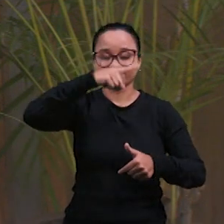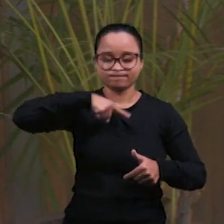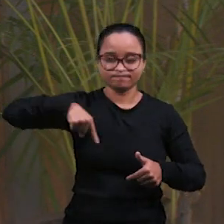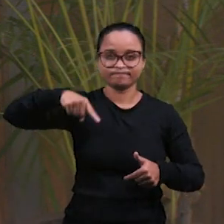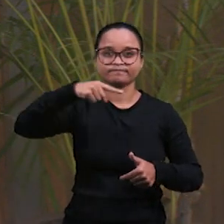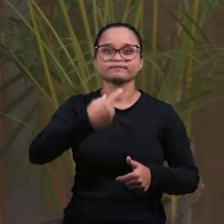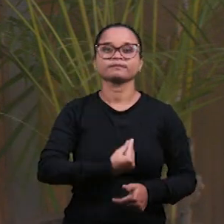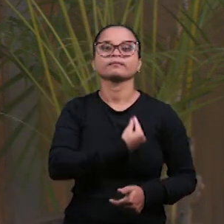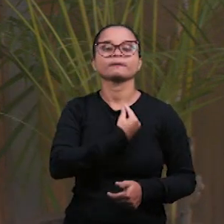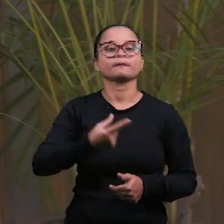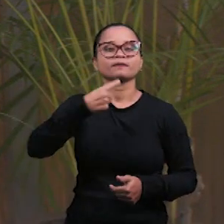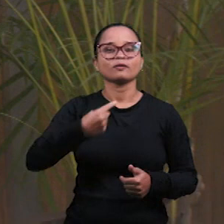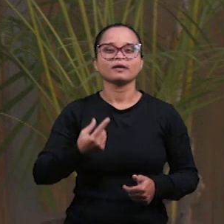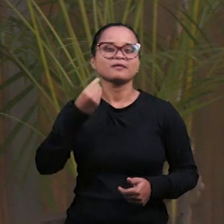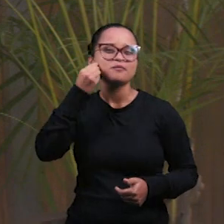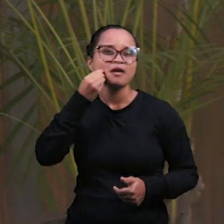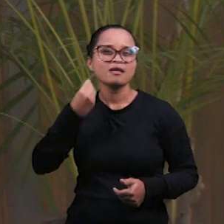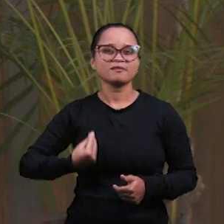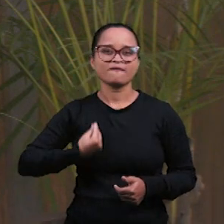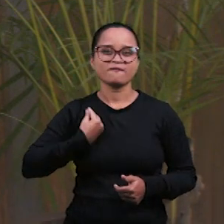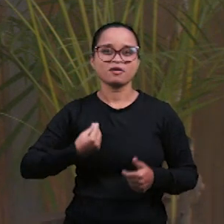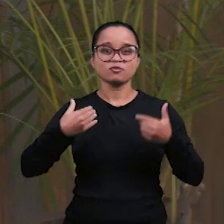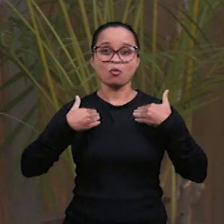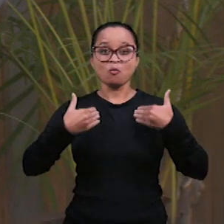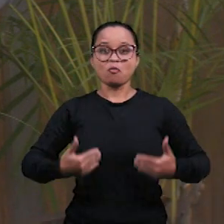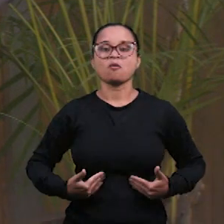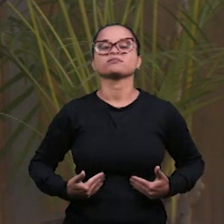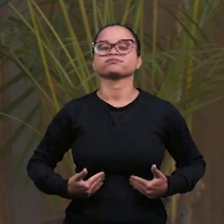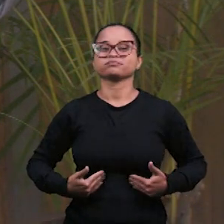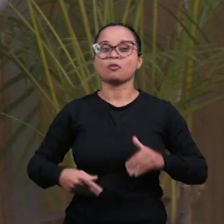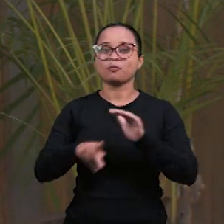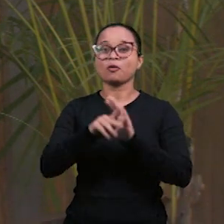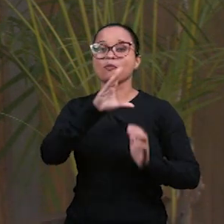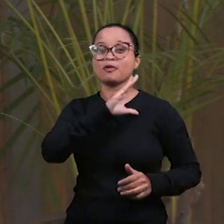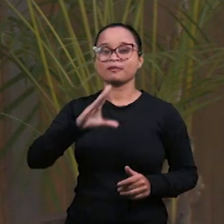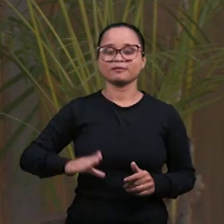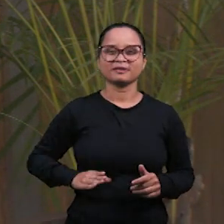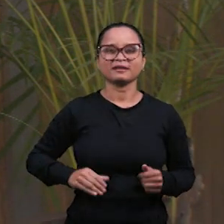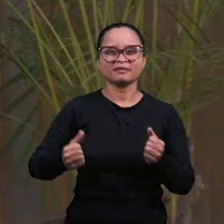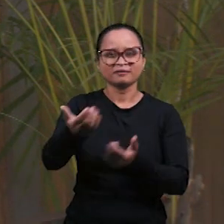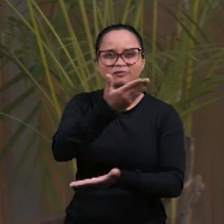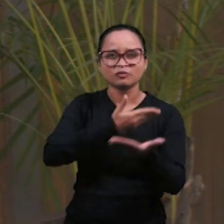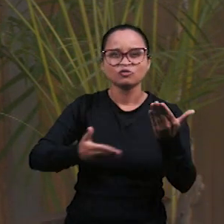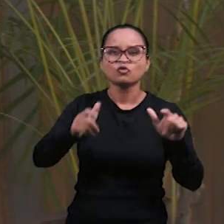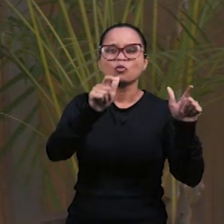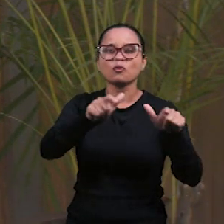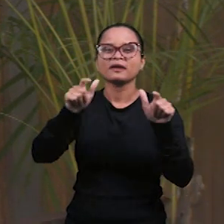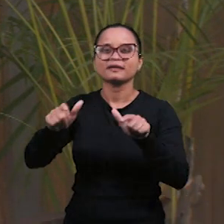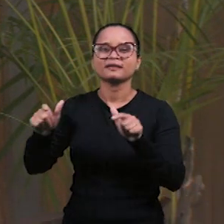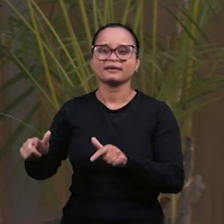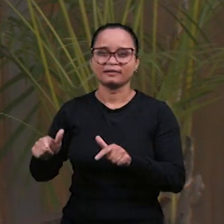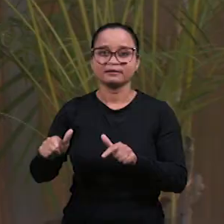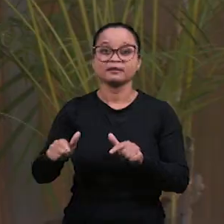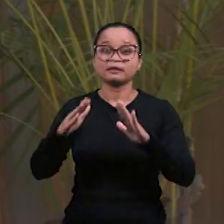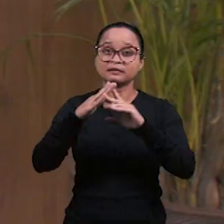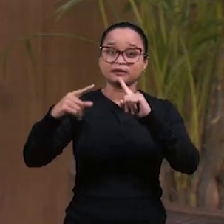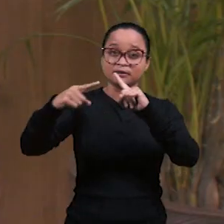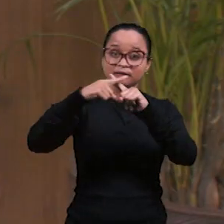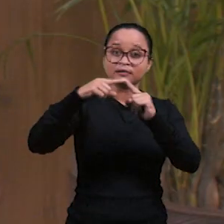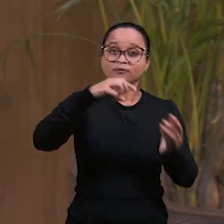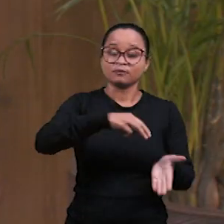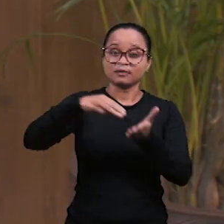como corpo de Cristo e que os irmãos têm participado nos mais diversos lugares onde a Igreja Cristã Maranata está